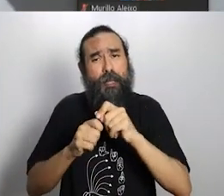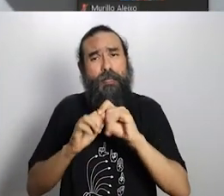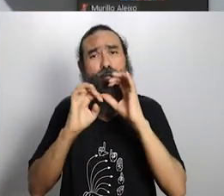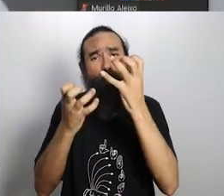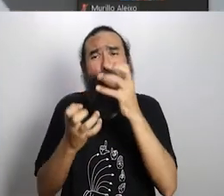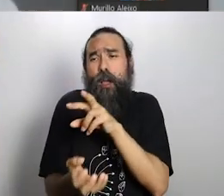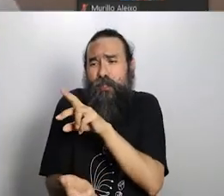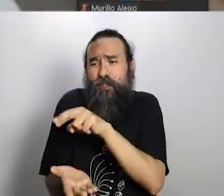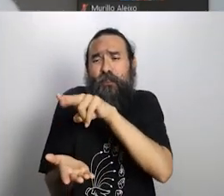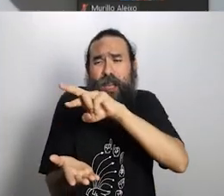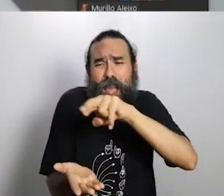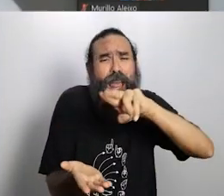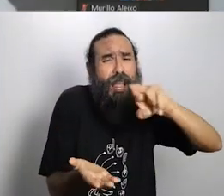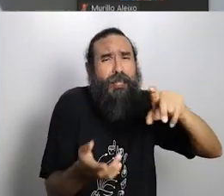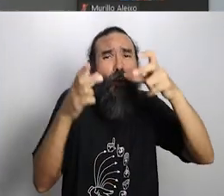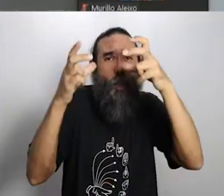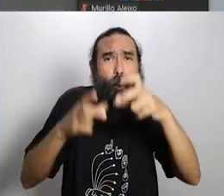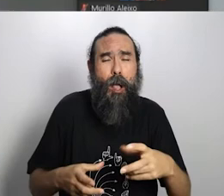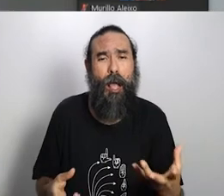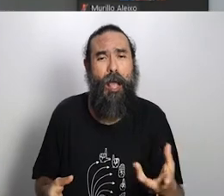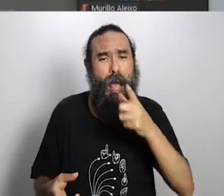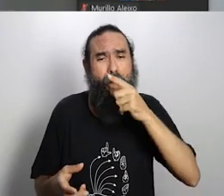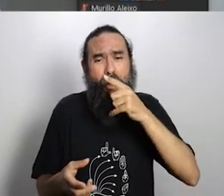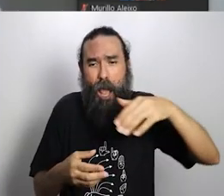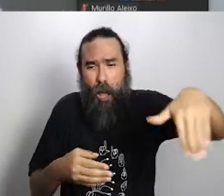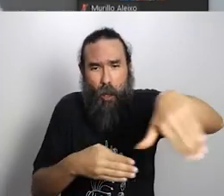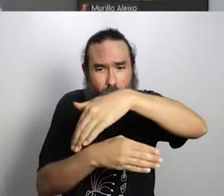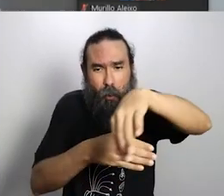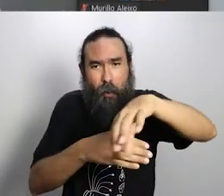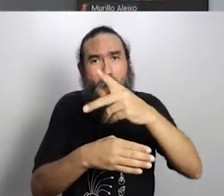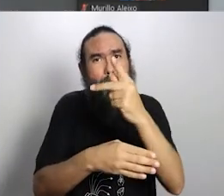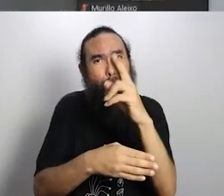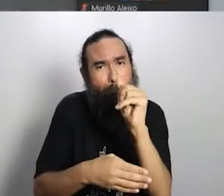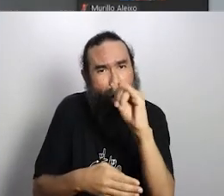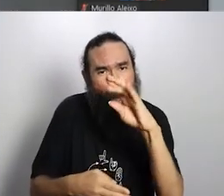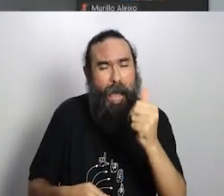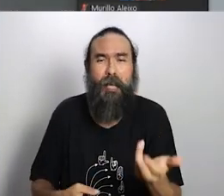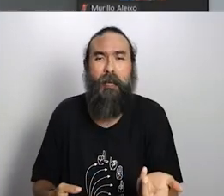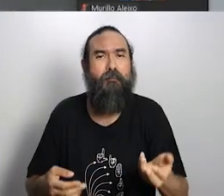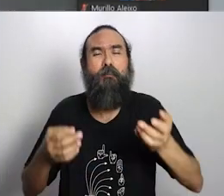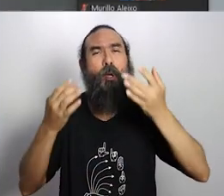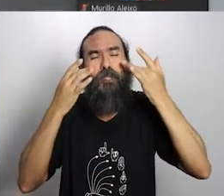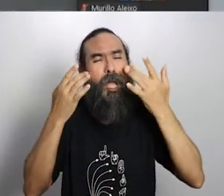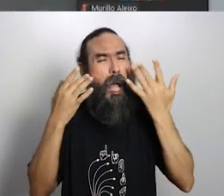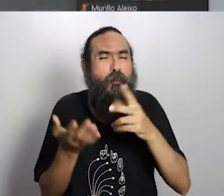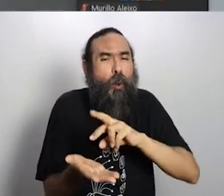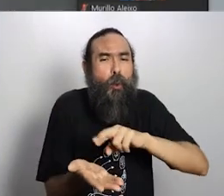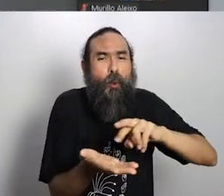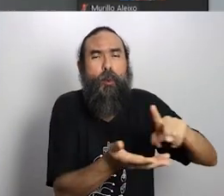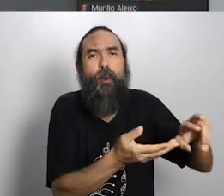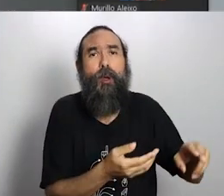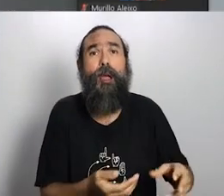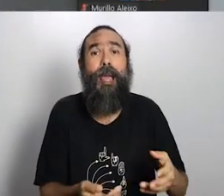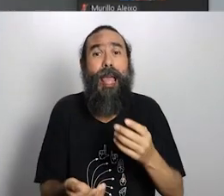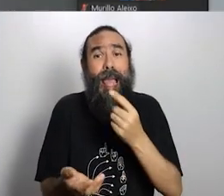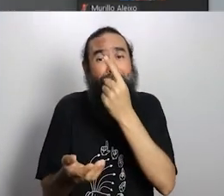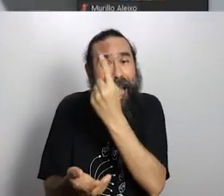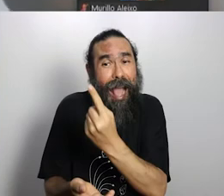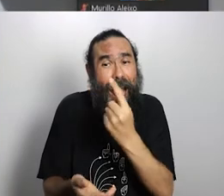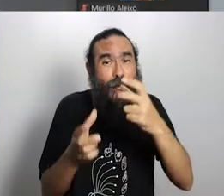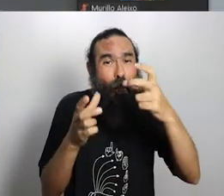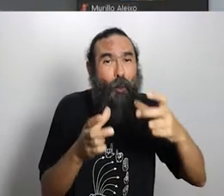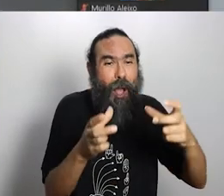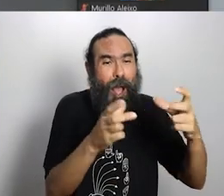sala, tem que estar atento à técnica. Tem que ter os profissionais que vão assessorar, né? Então, acho que isso é o grande